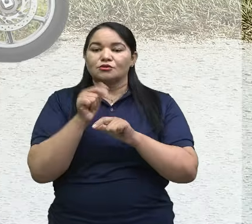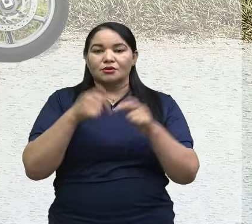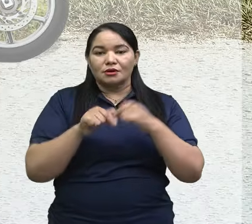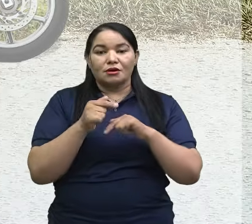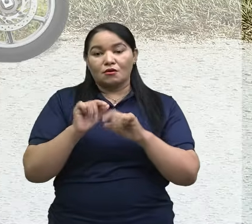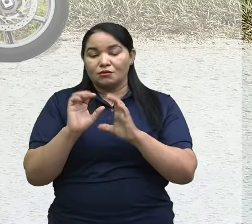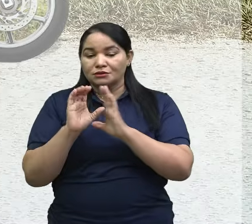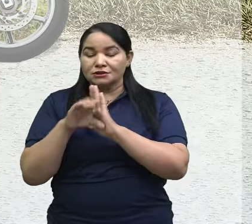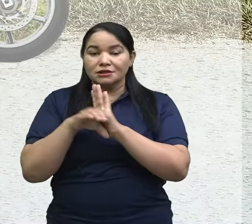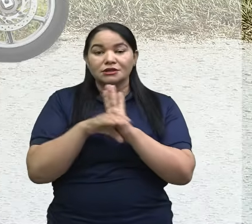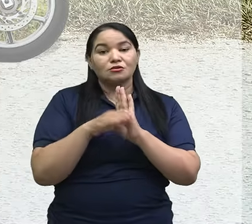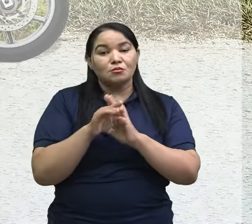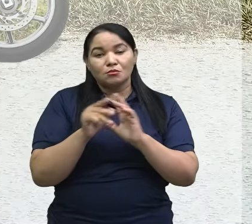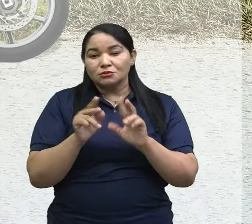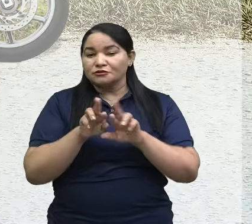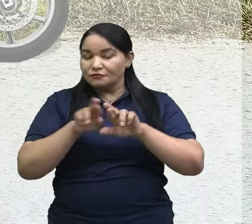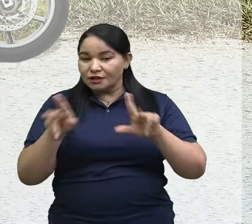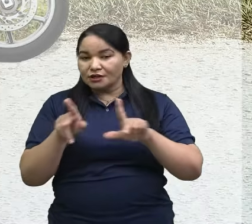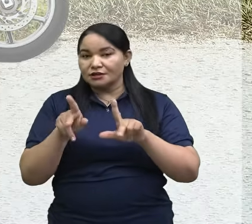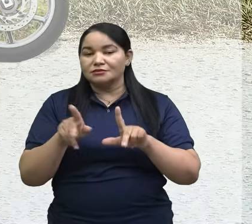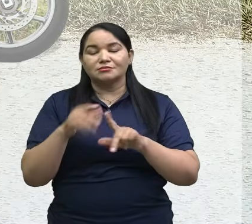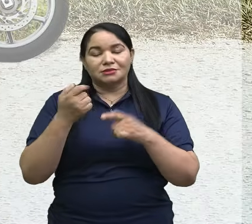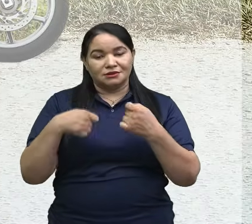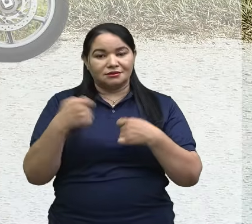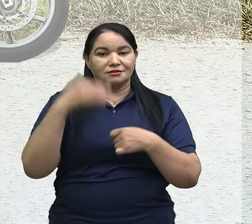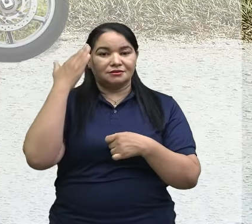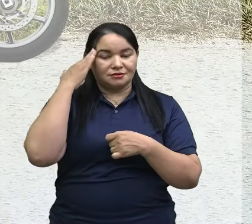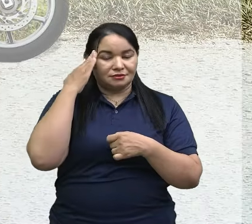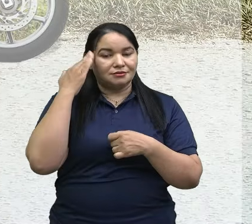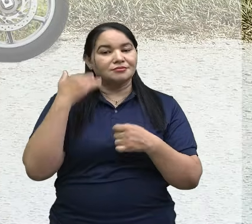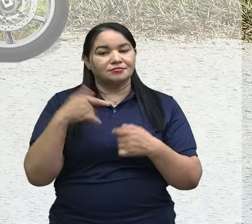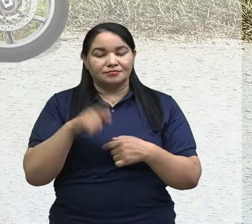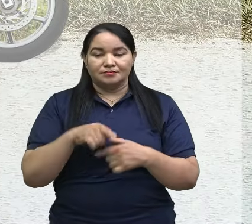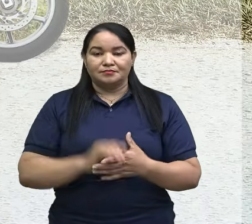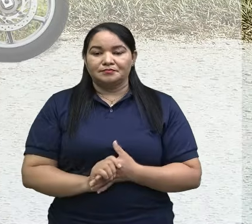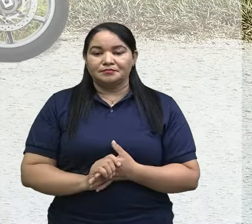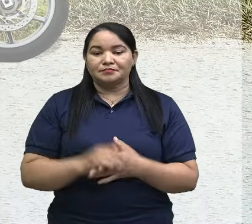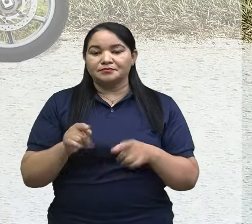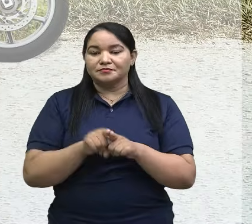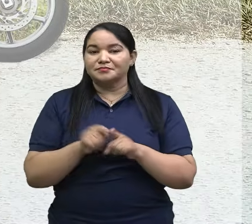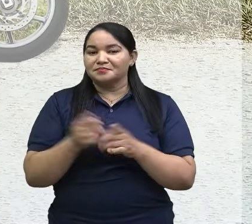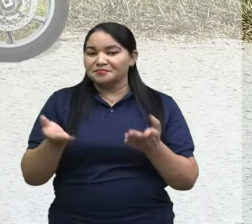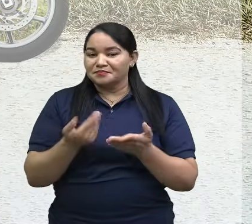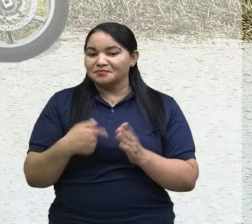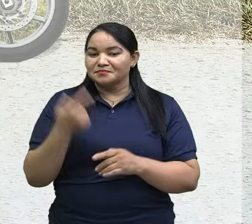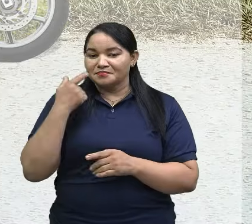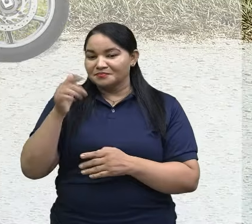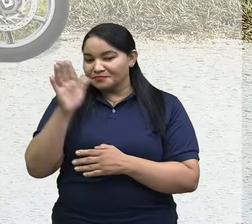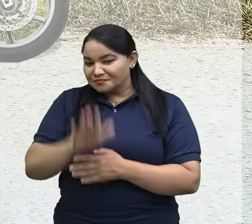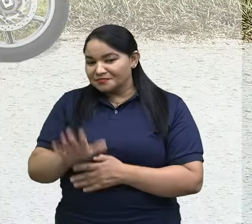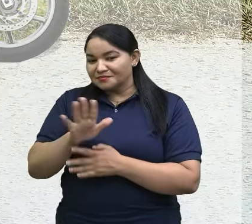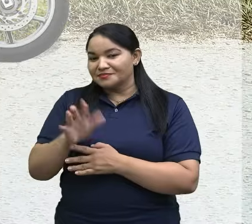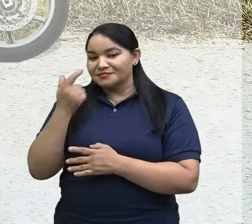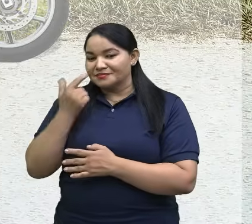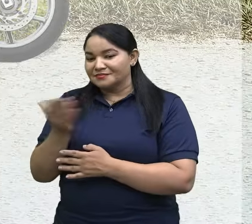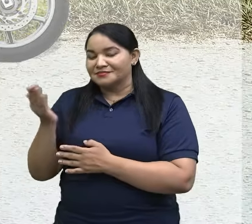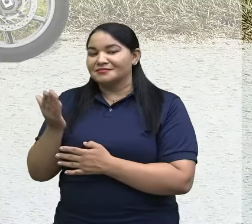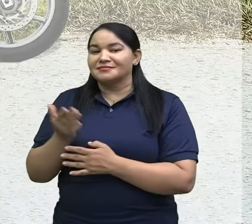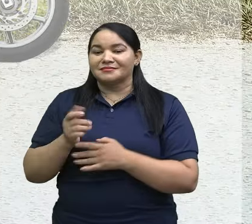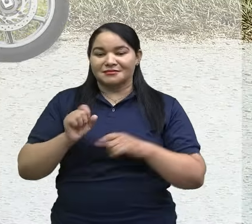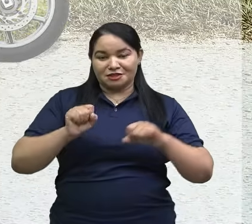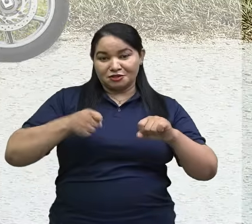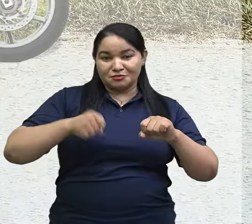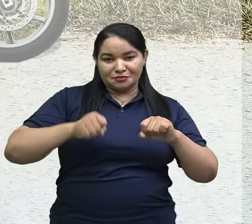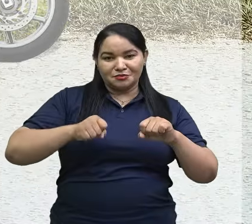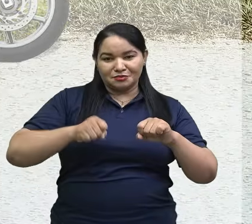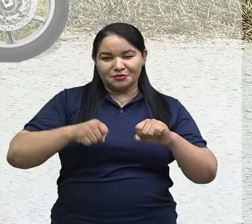pouquinho diferentes, né? A gente tem que entender aí essas diferenças. E aqui eu trouxe a imagem desse veículo, né, de